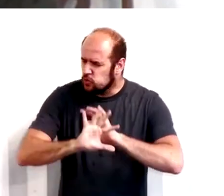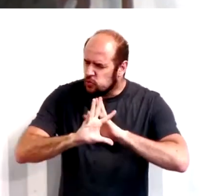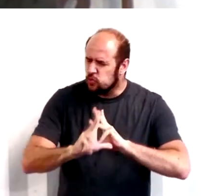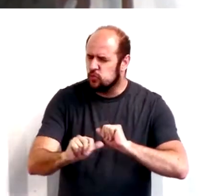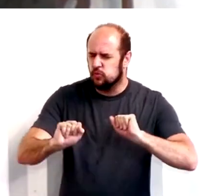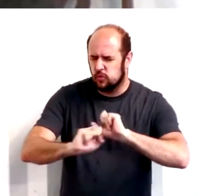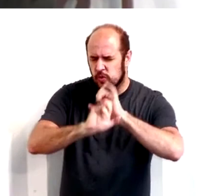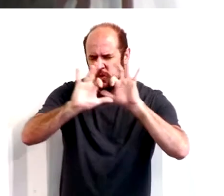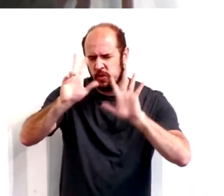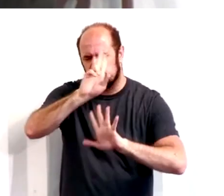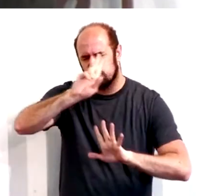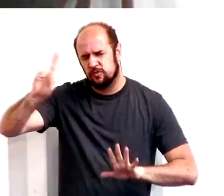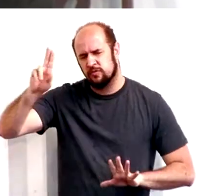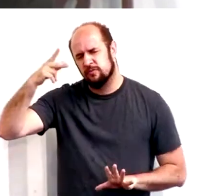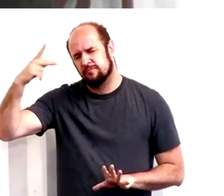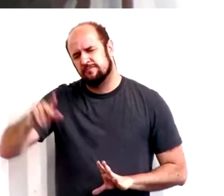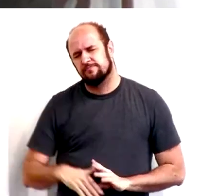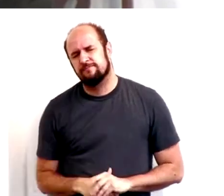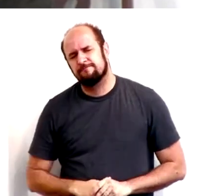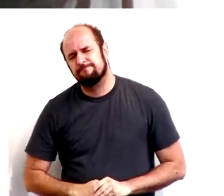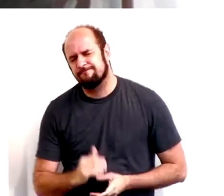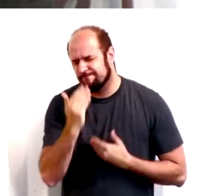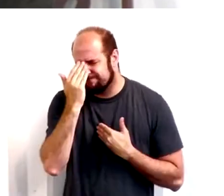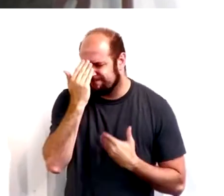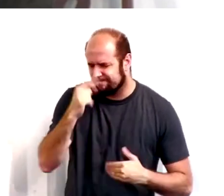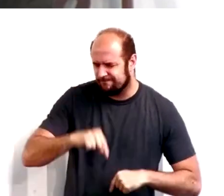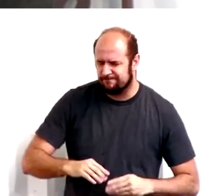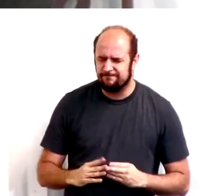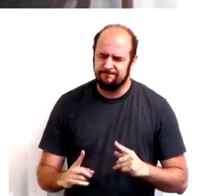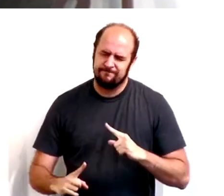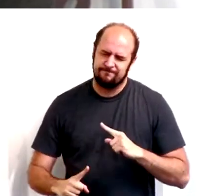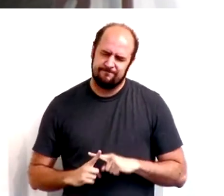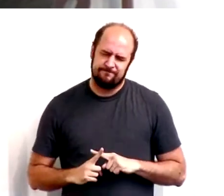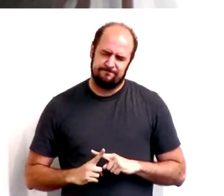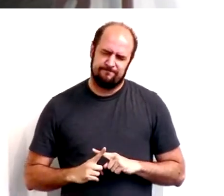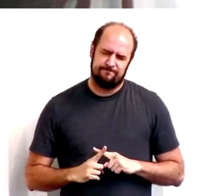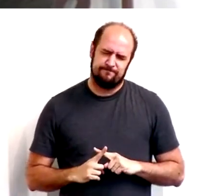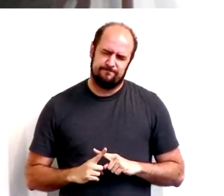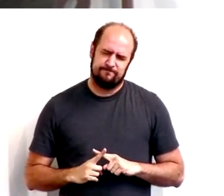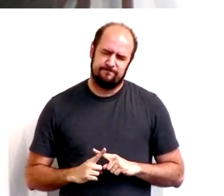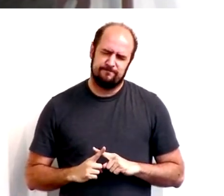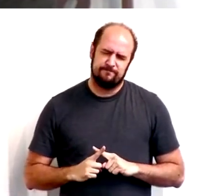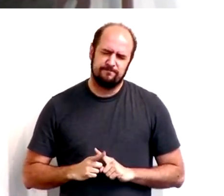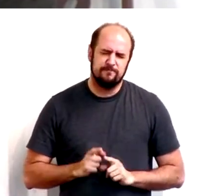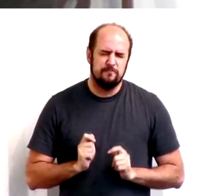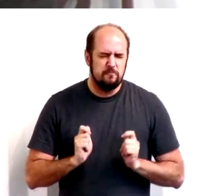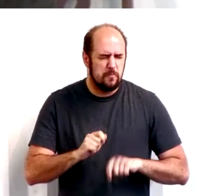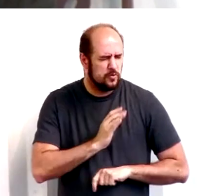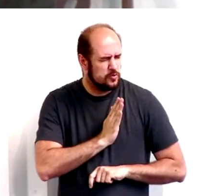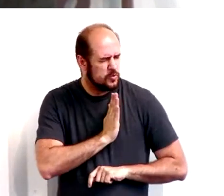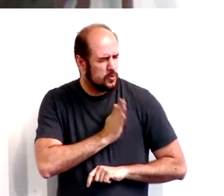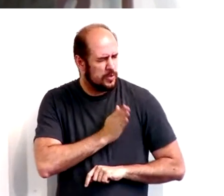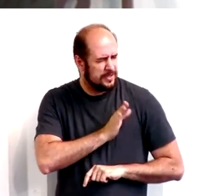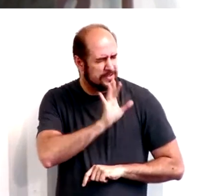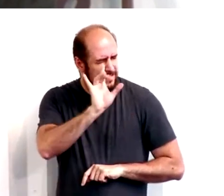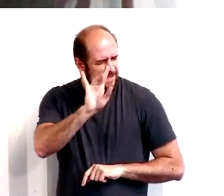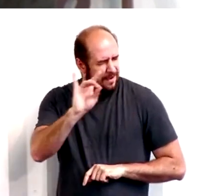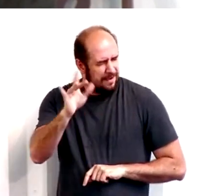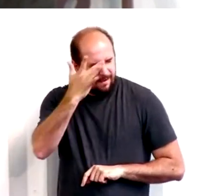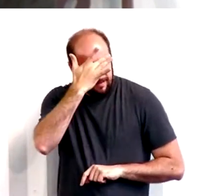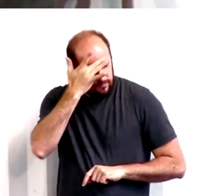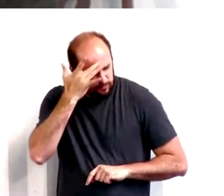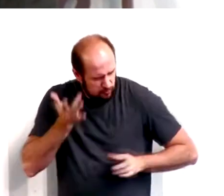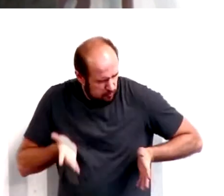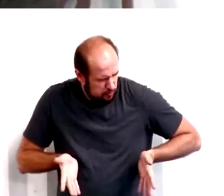nome. Deus, obrigado por essa igreja e estimule o coração de cada um desses irmãos